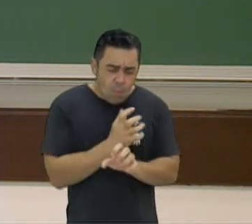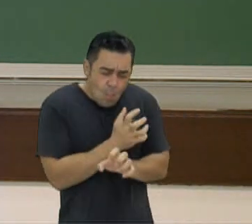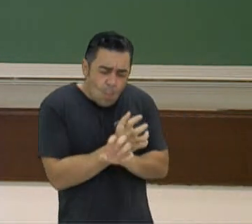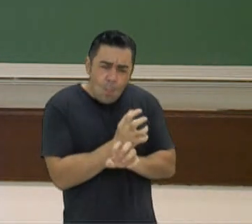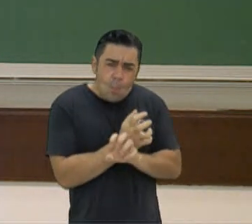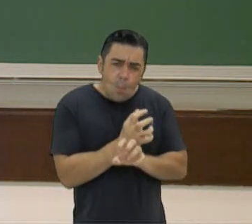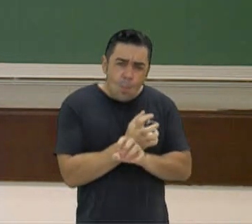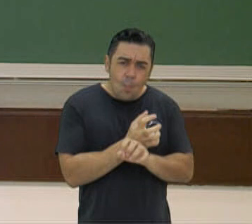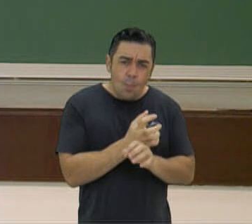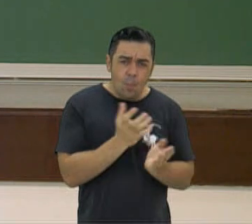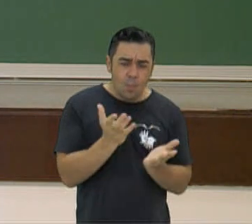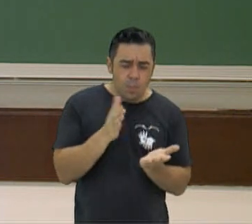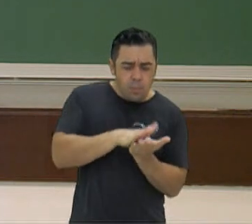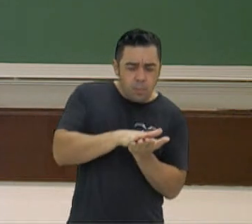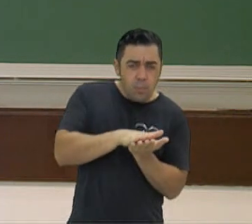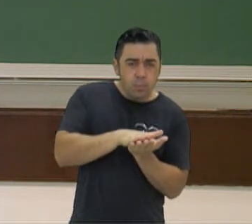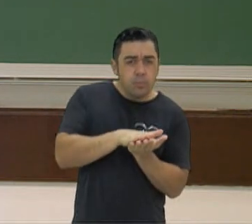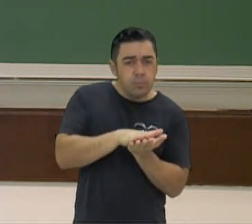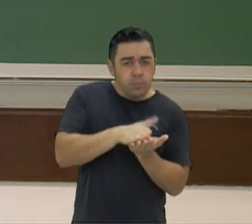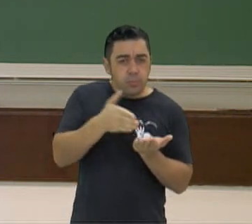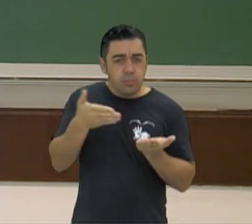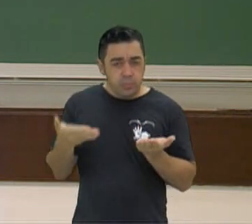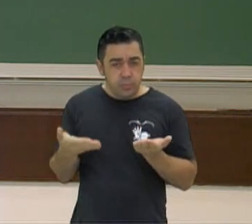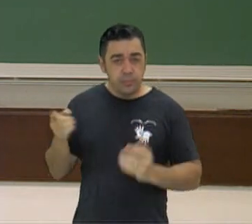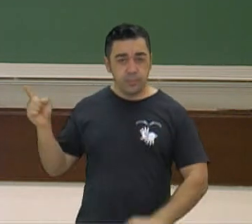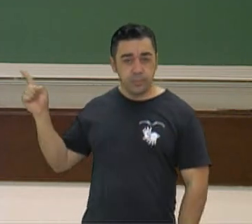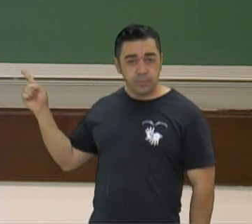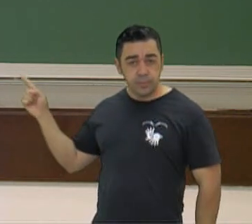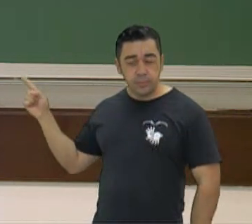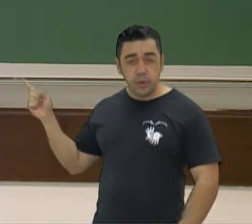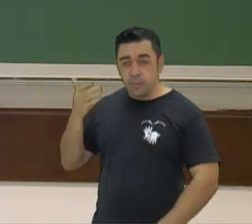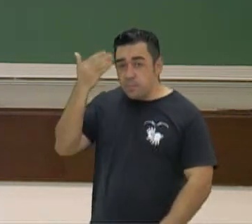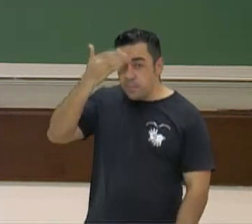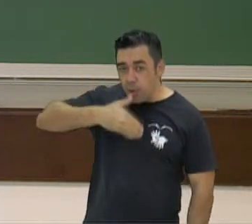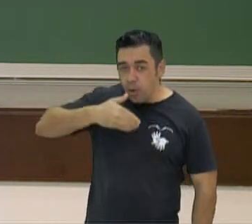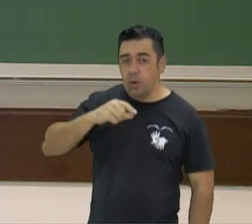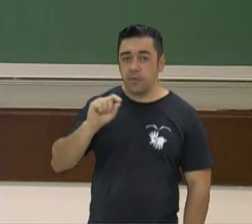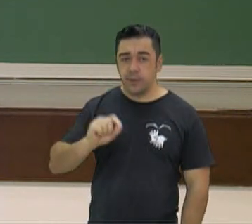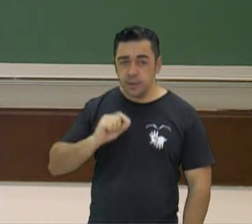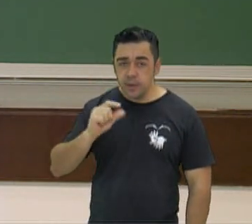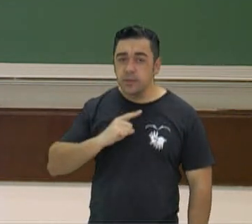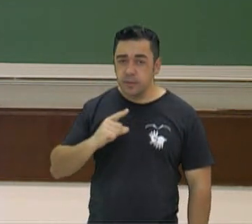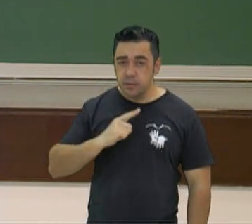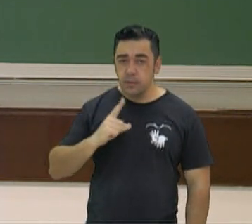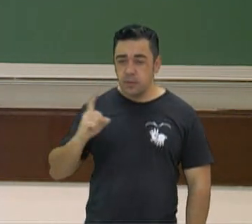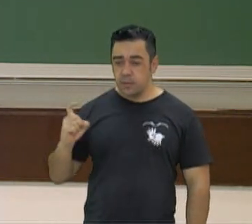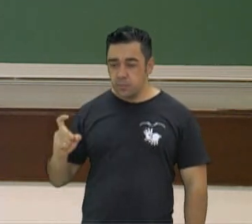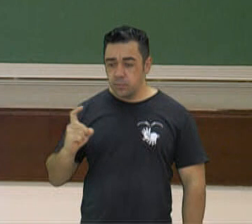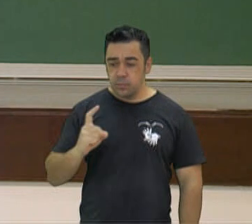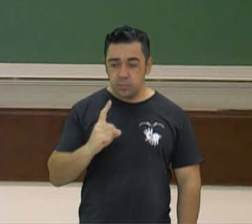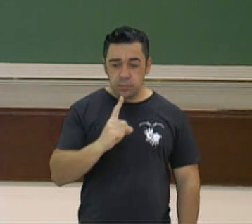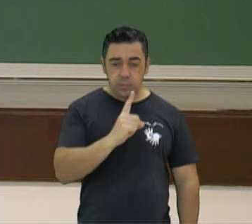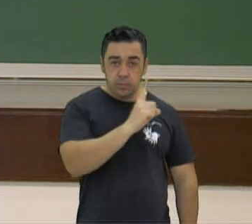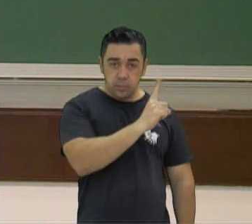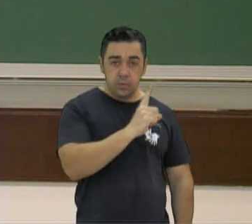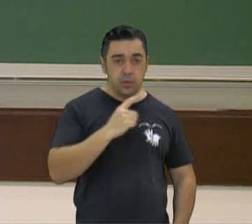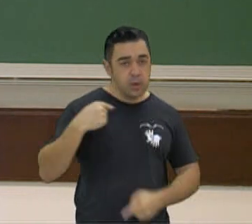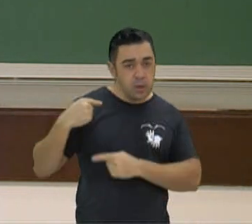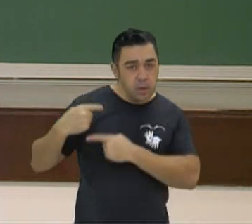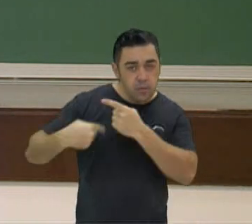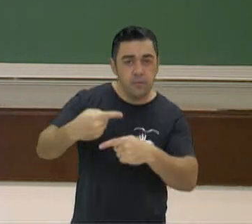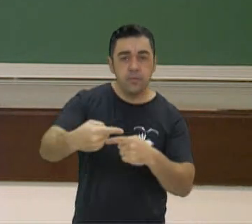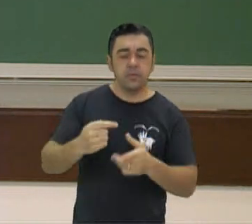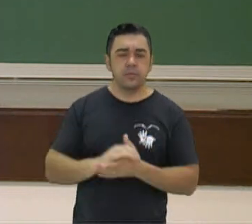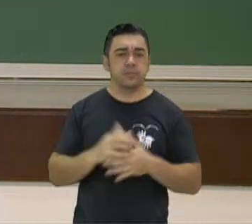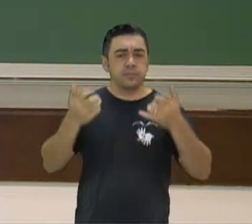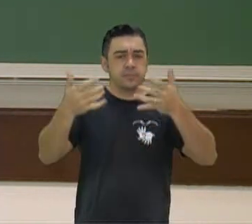um dos conceitos que a gente vai trabalhar na aula de hoje, falando de evidências evolutivas. Então, até agora, a gente está falando de evolução, né? Falou lá das